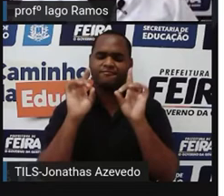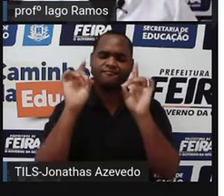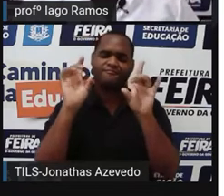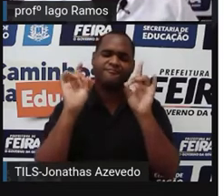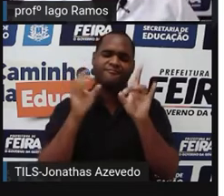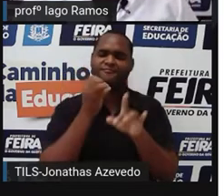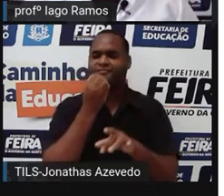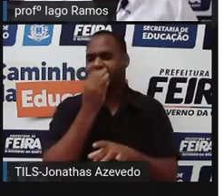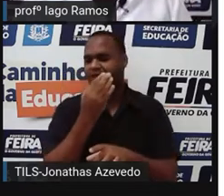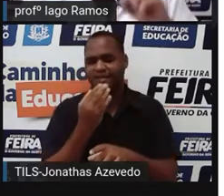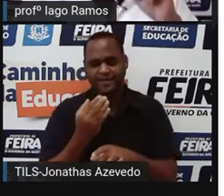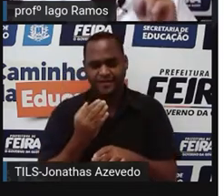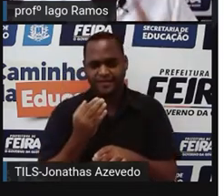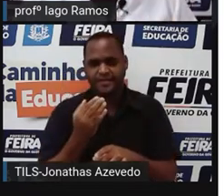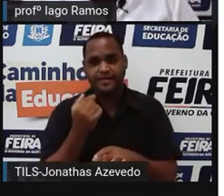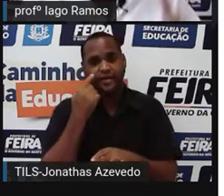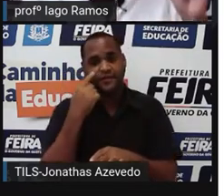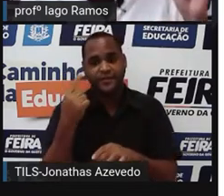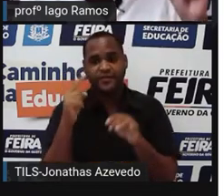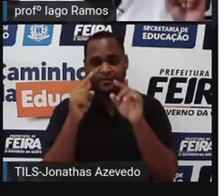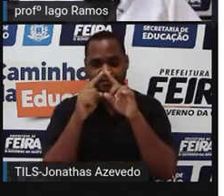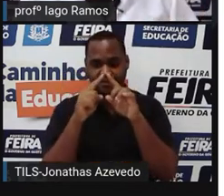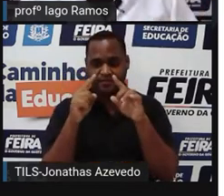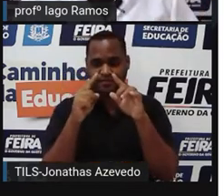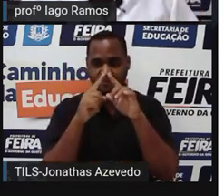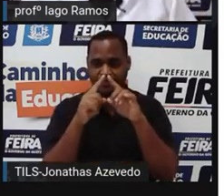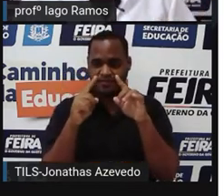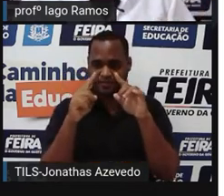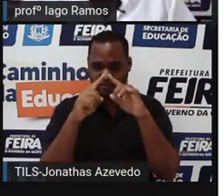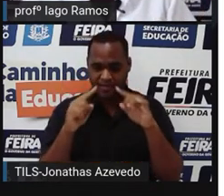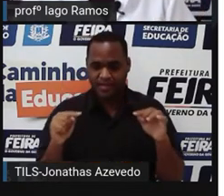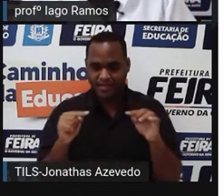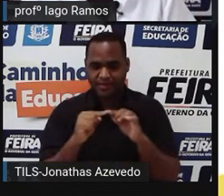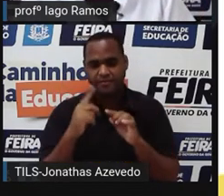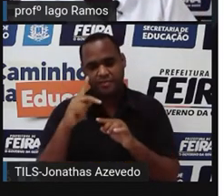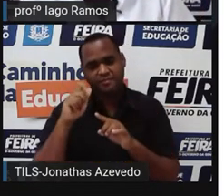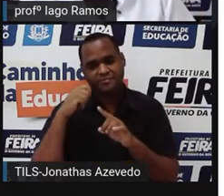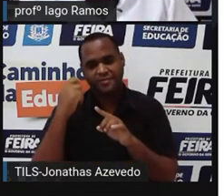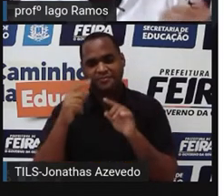esse triângulo, tá? Que é o triângulo retângulo, tá